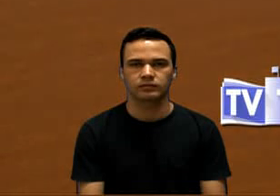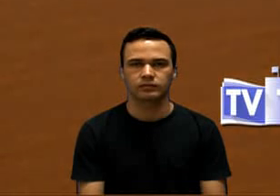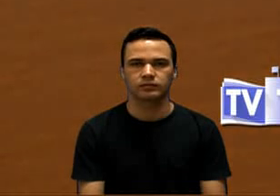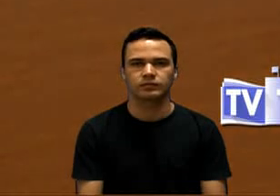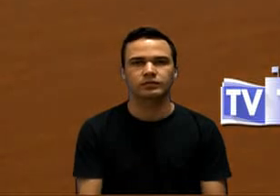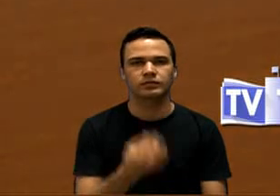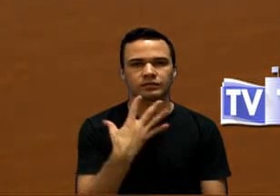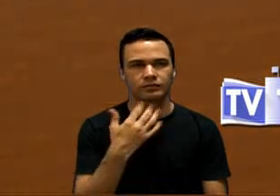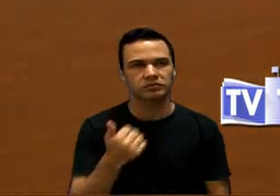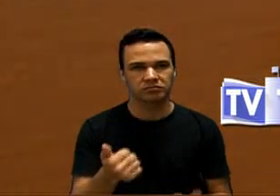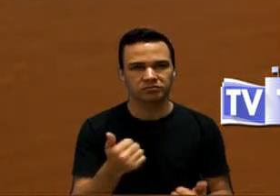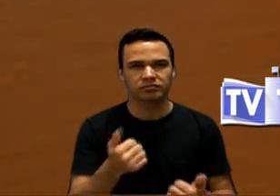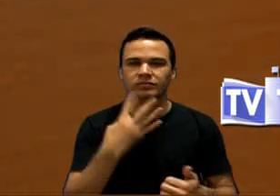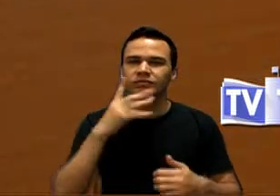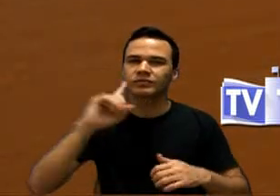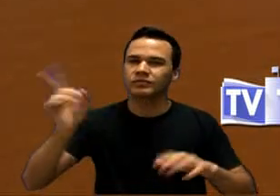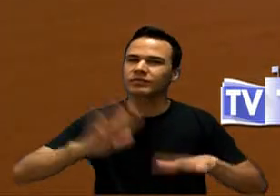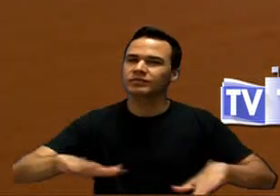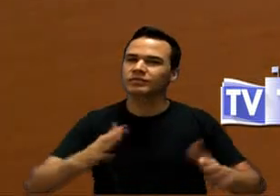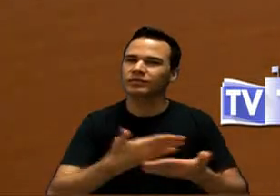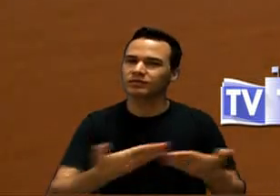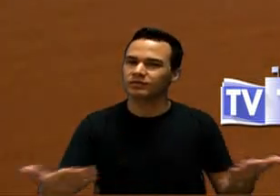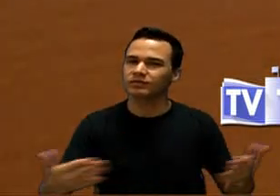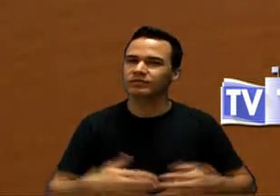Pois não, senhor presidente. Bom dia a todos.